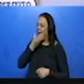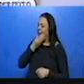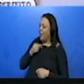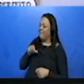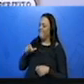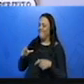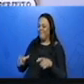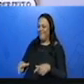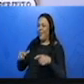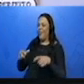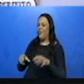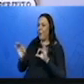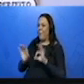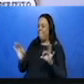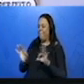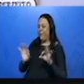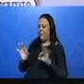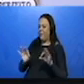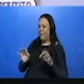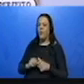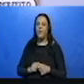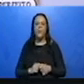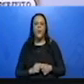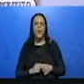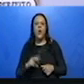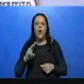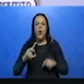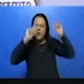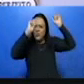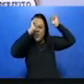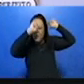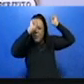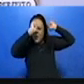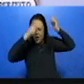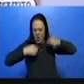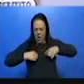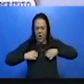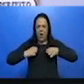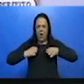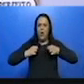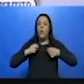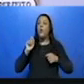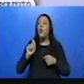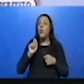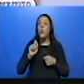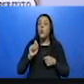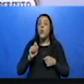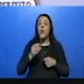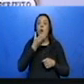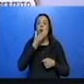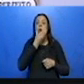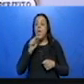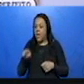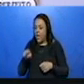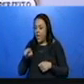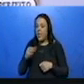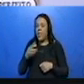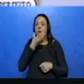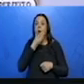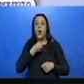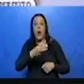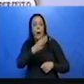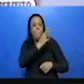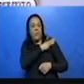chapéu dele, olha a roupa, o que vocês acham que ele é? Ele é, então, um capitão de um navio